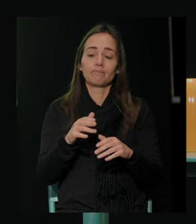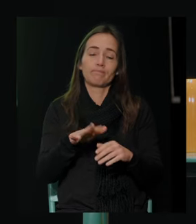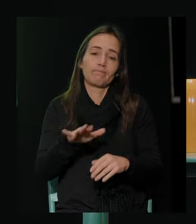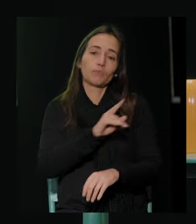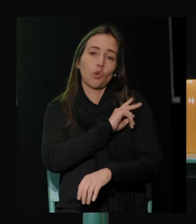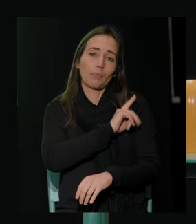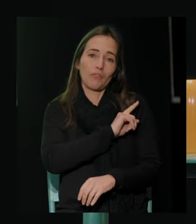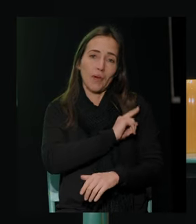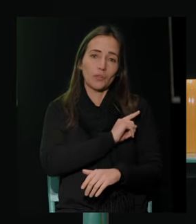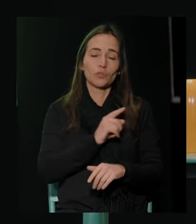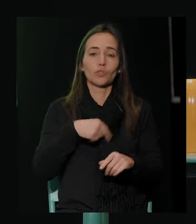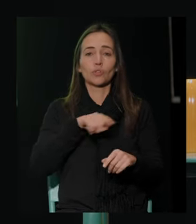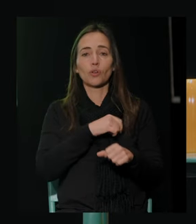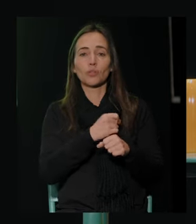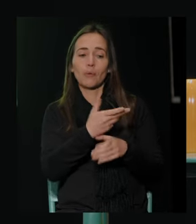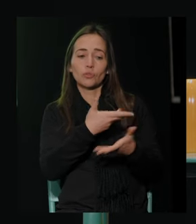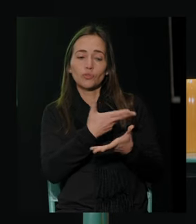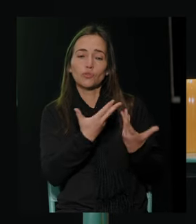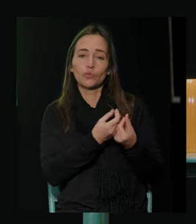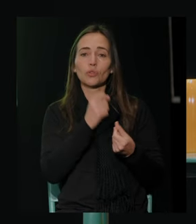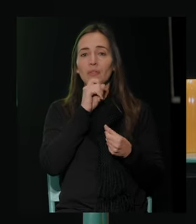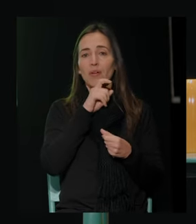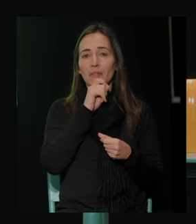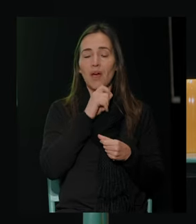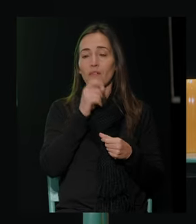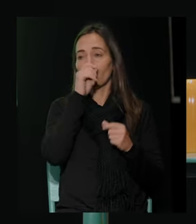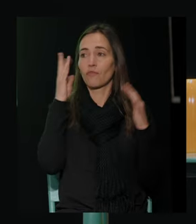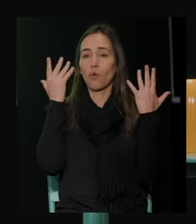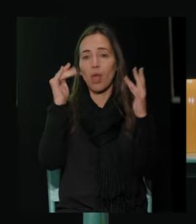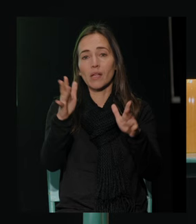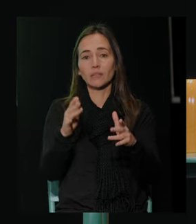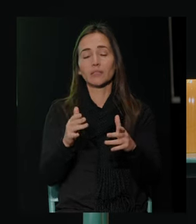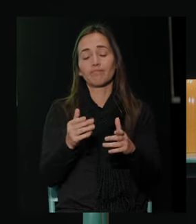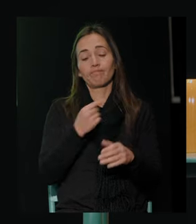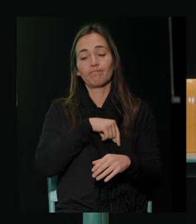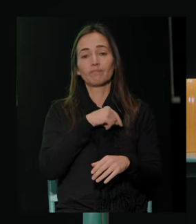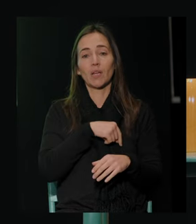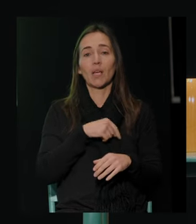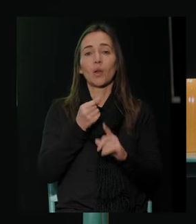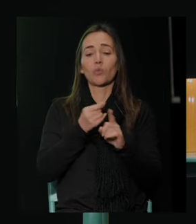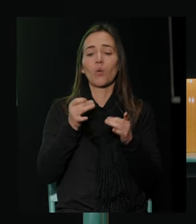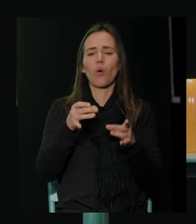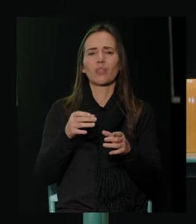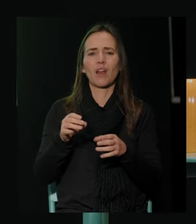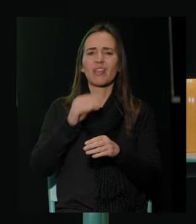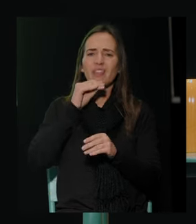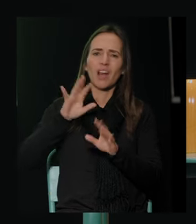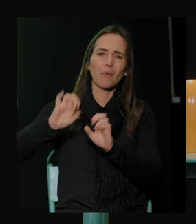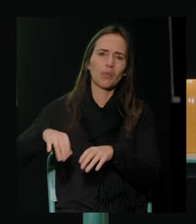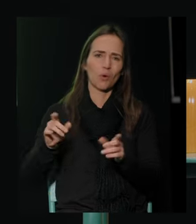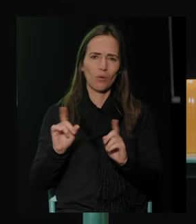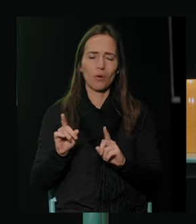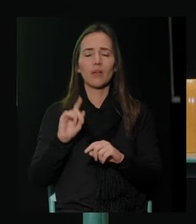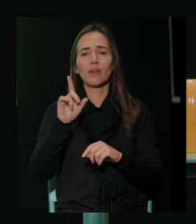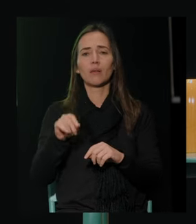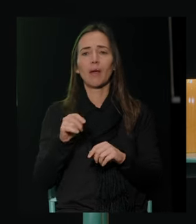para poder conseguir rentabilizar as suas florestas e combater um bocado tanto o abandono do terreno como também a perda